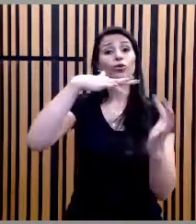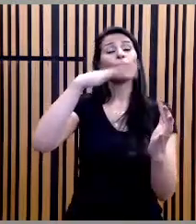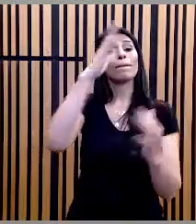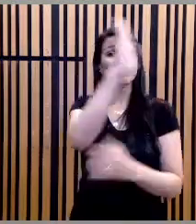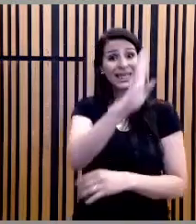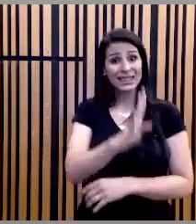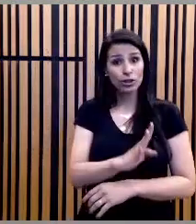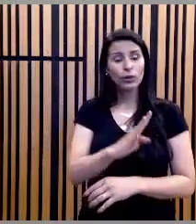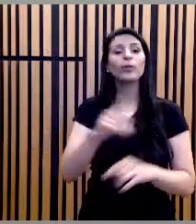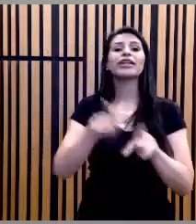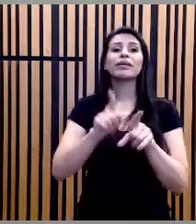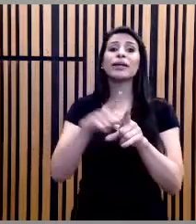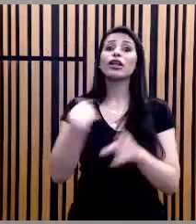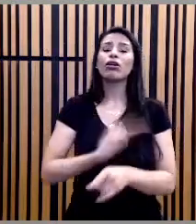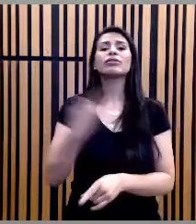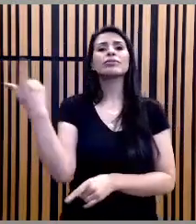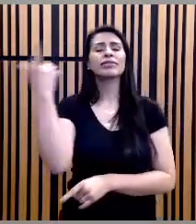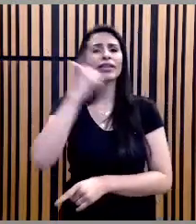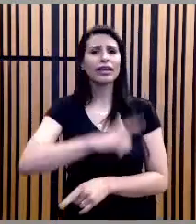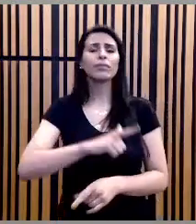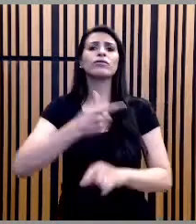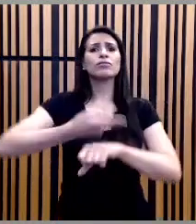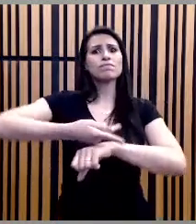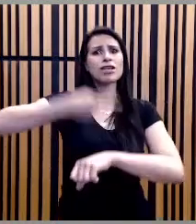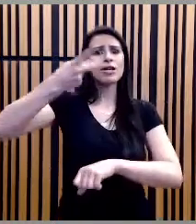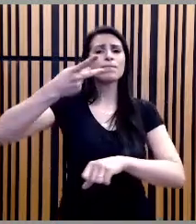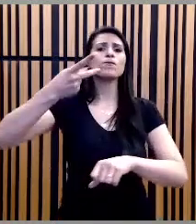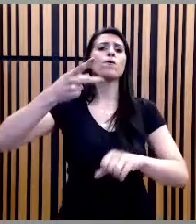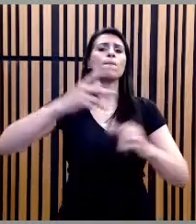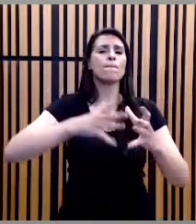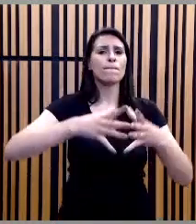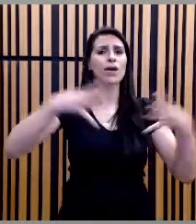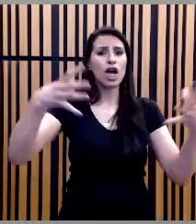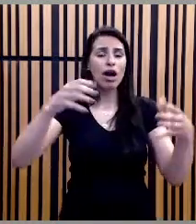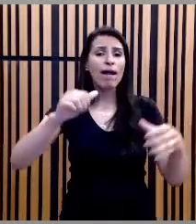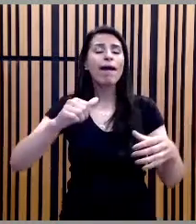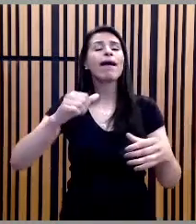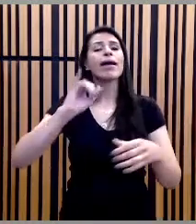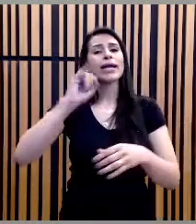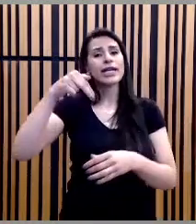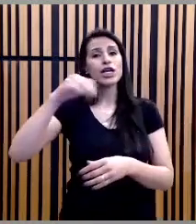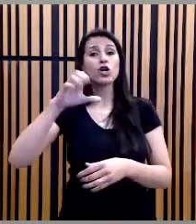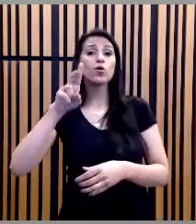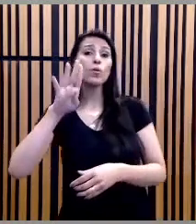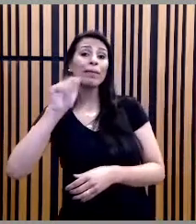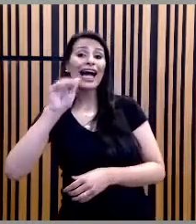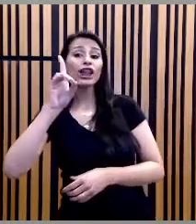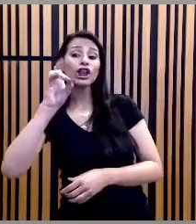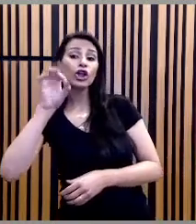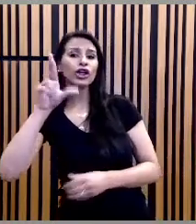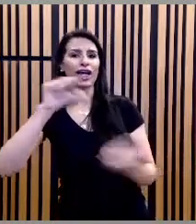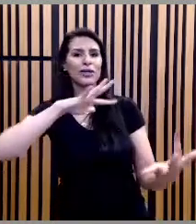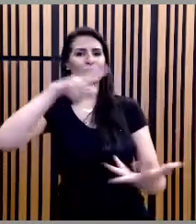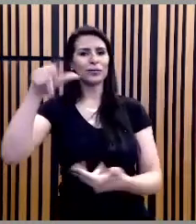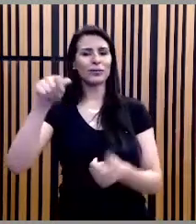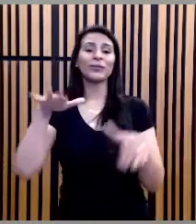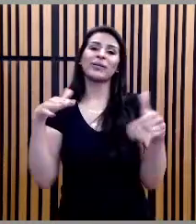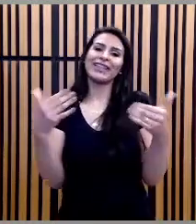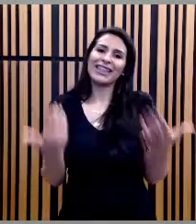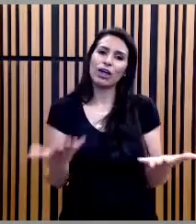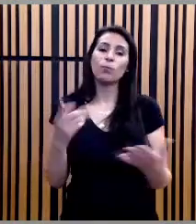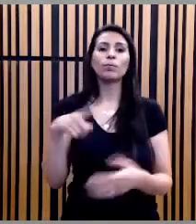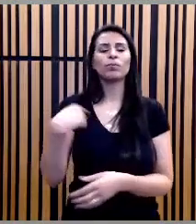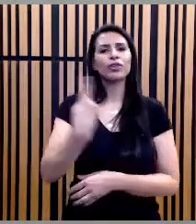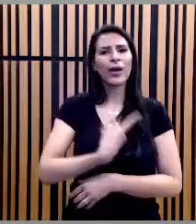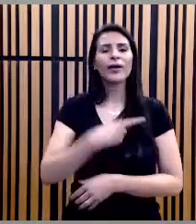também a melhor incubadora do mundo. Então a gente está aí num ecossistema aí de ponta dentro do Vale dos Sinos aqui, né? Onde a gente